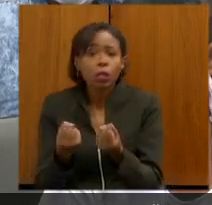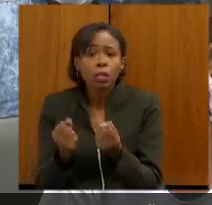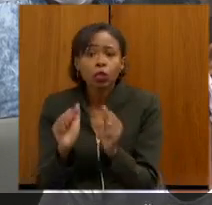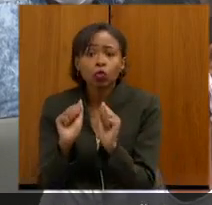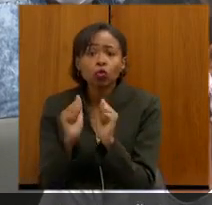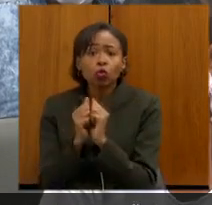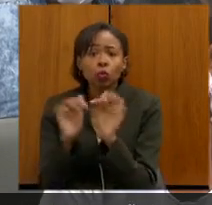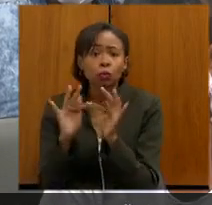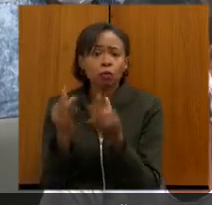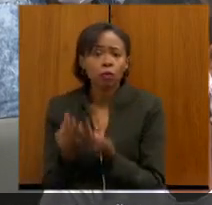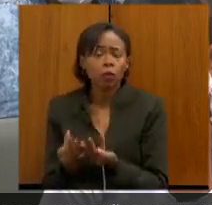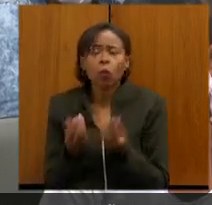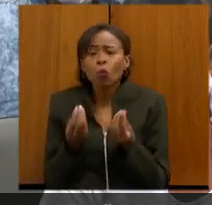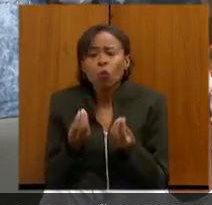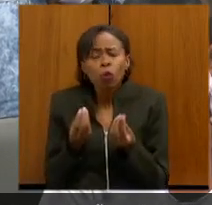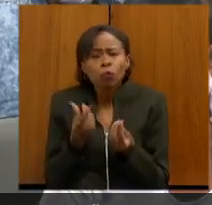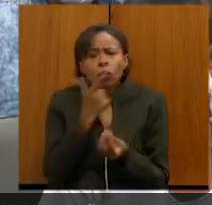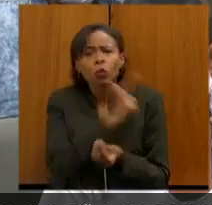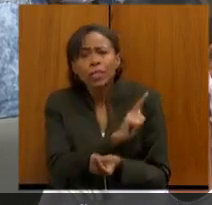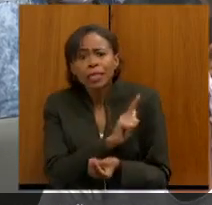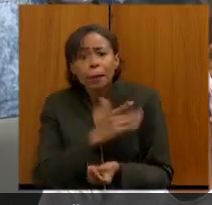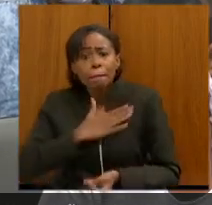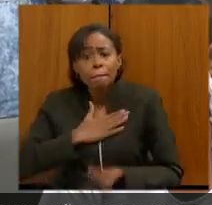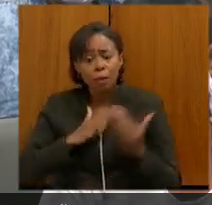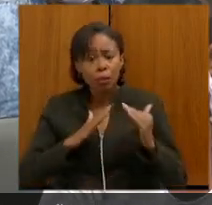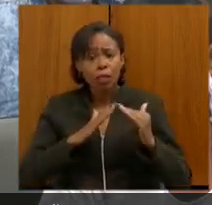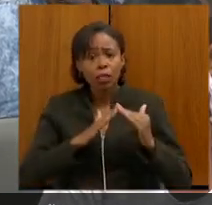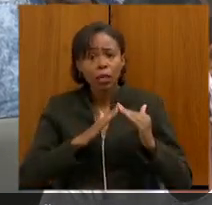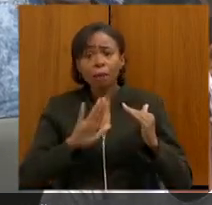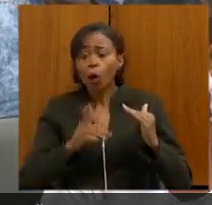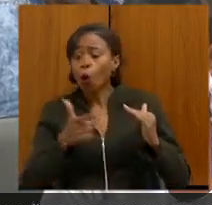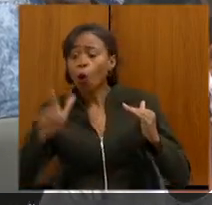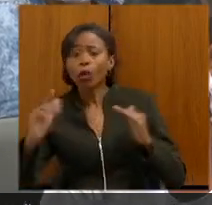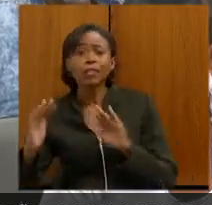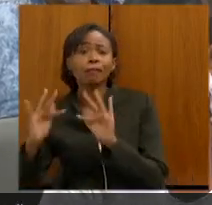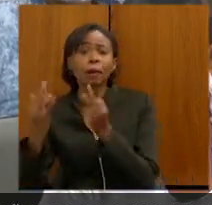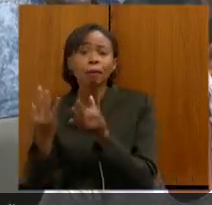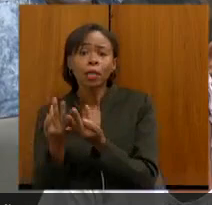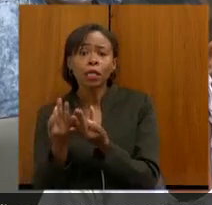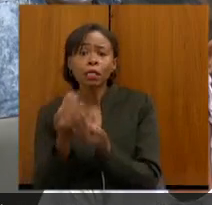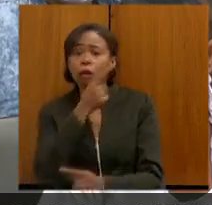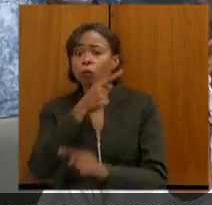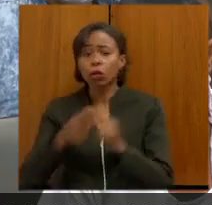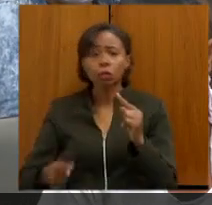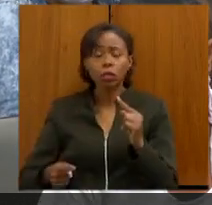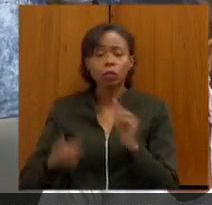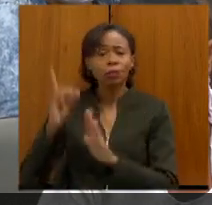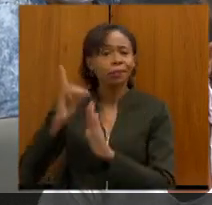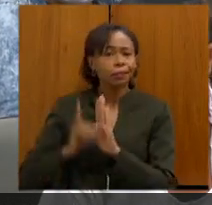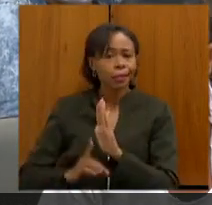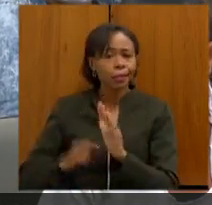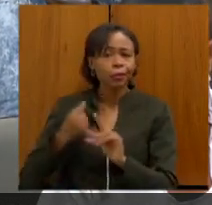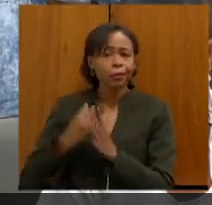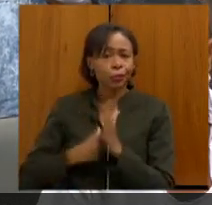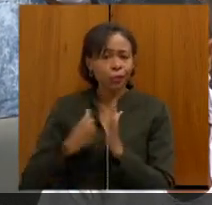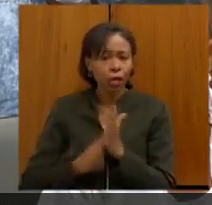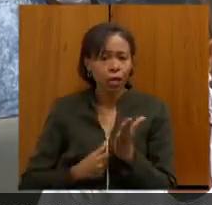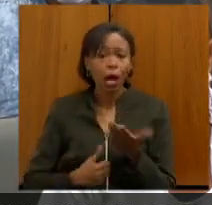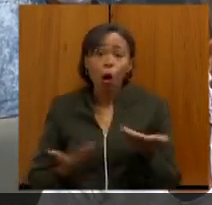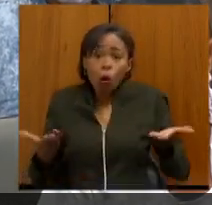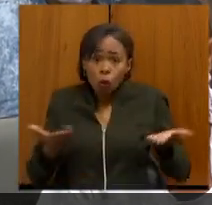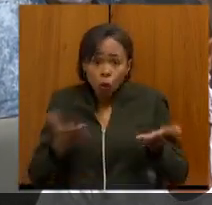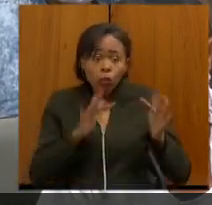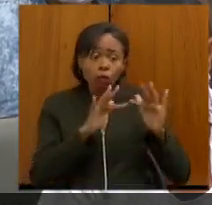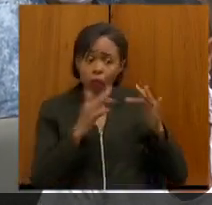se para eu conquistar minha moradia eu tenho que impedir outras famílias de estar lutando pelo seu direito aqui hoje tem